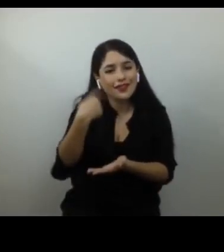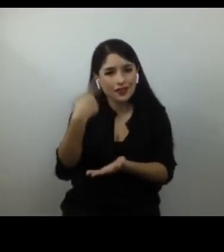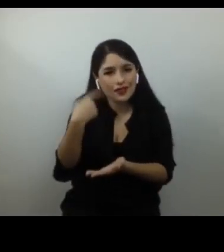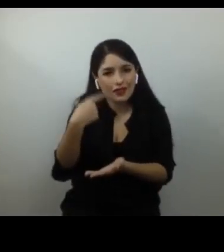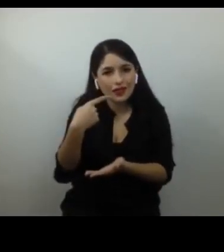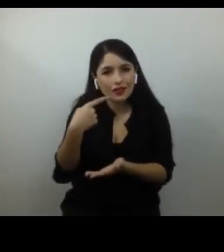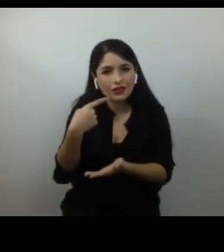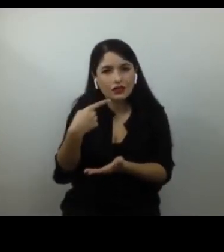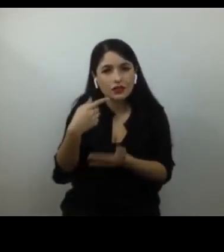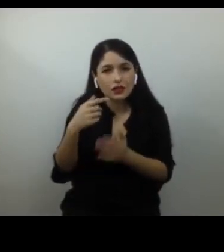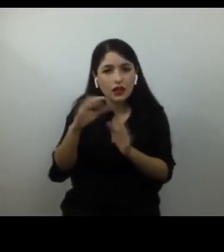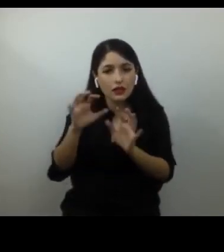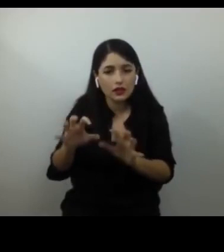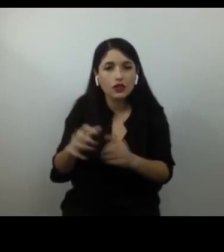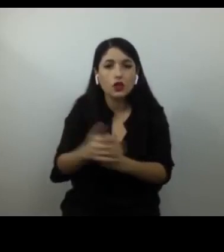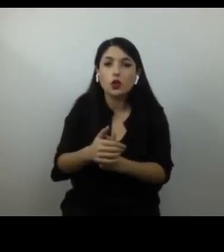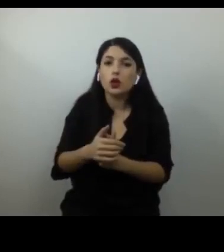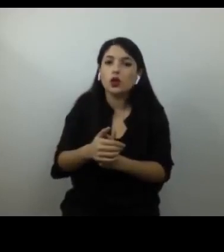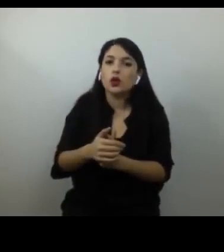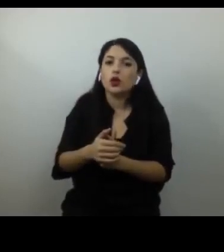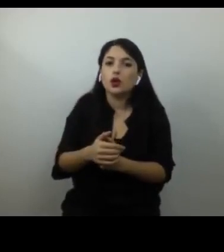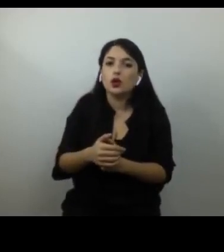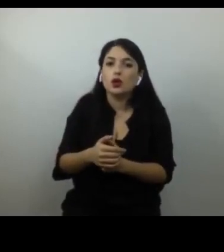campanha agressiva demais